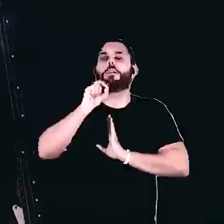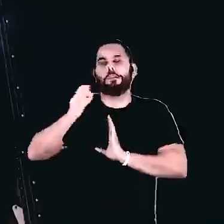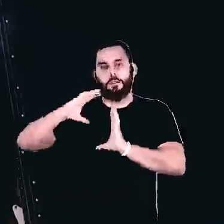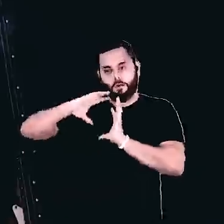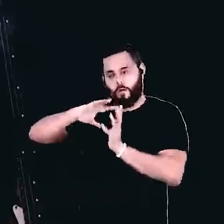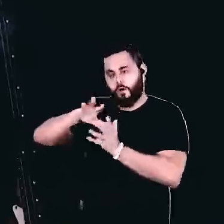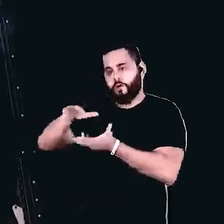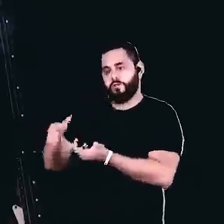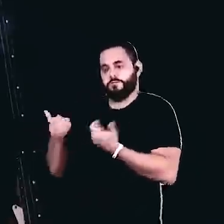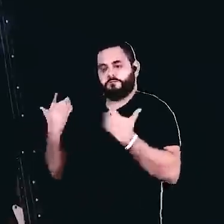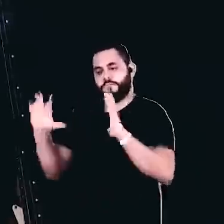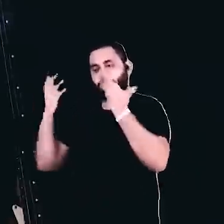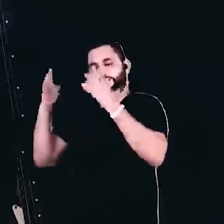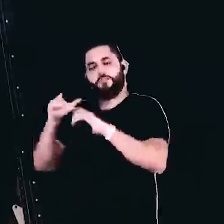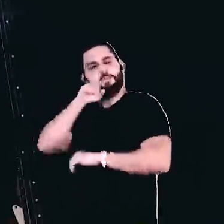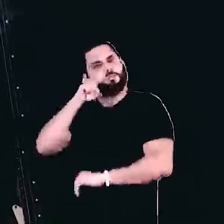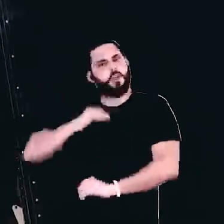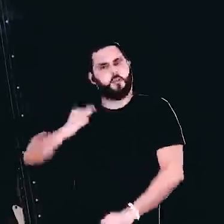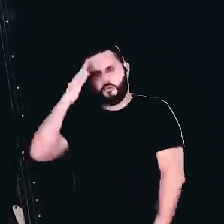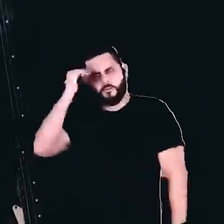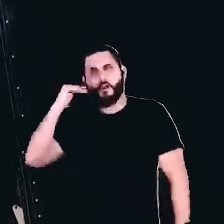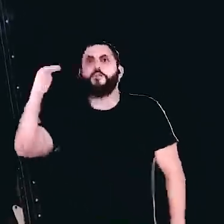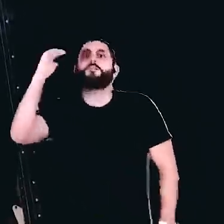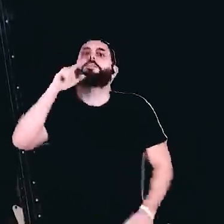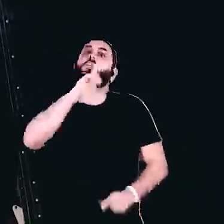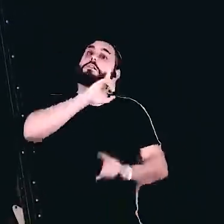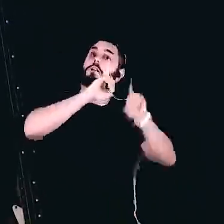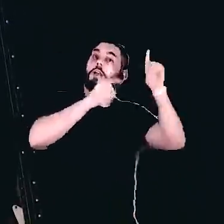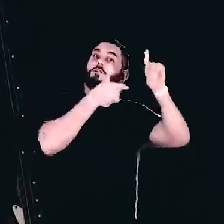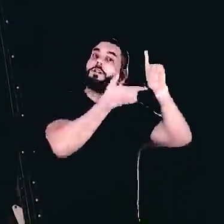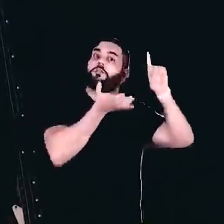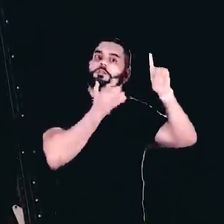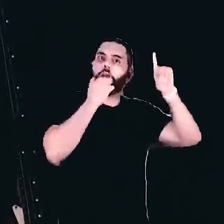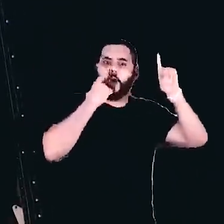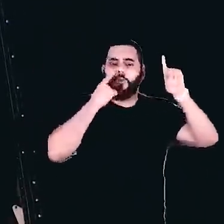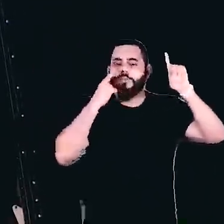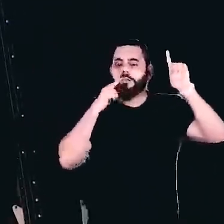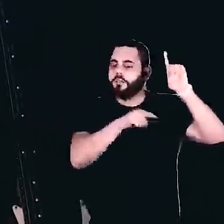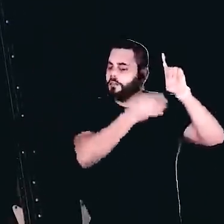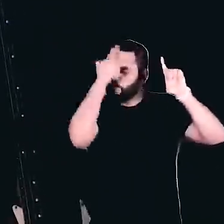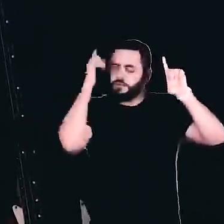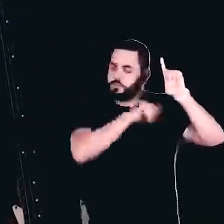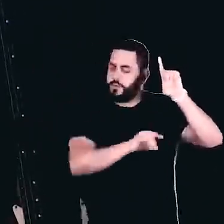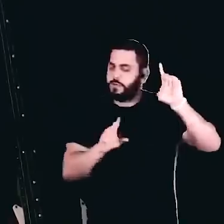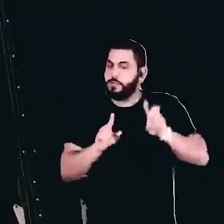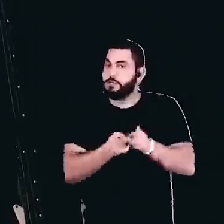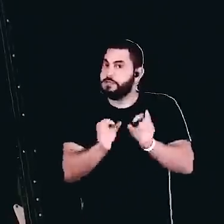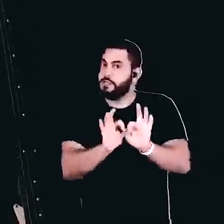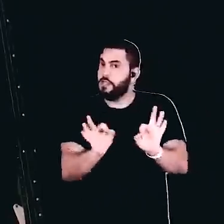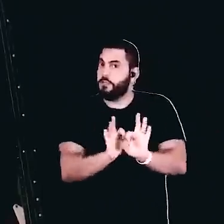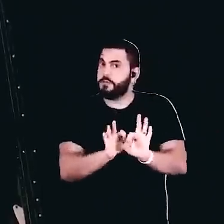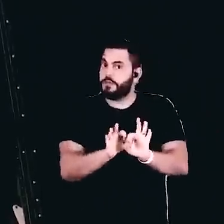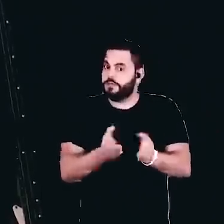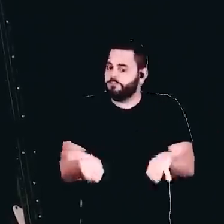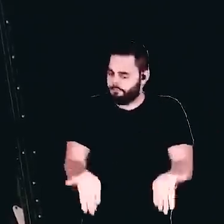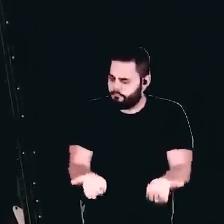mundo celebra que você seja grande, Deus celebra que você trate os pequenos como grandes. Paulo estava ensinando isso para mim, para você,